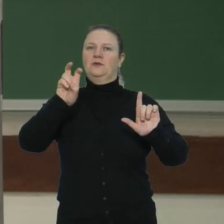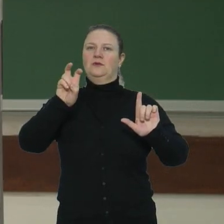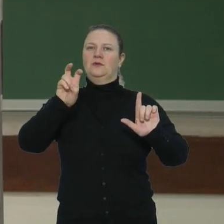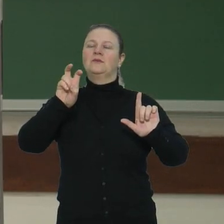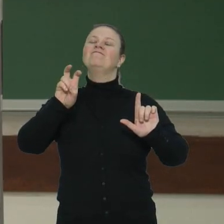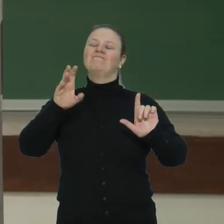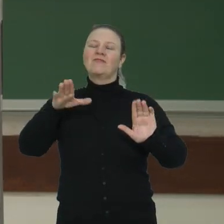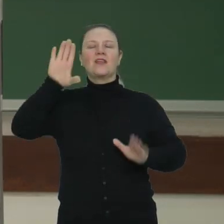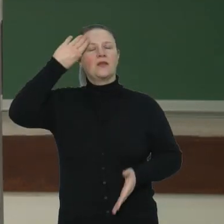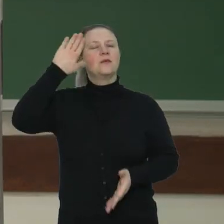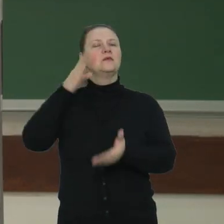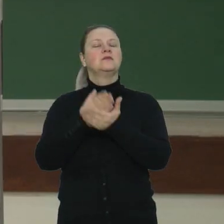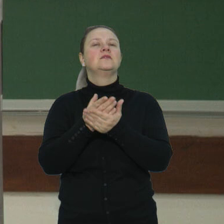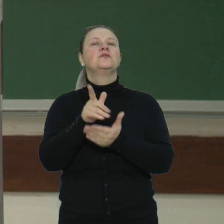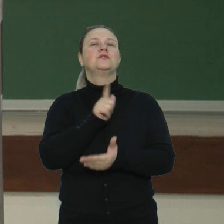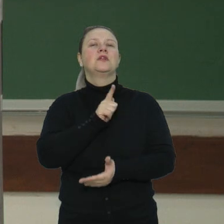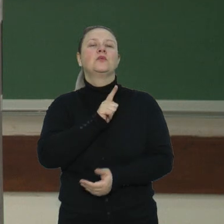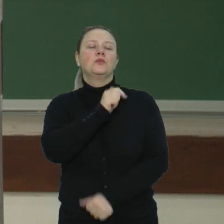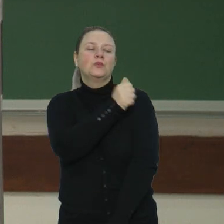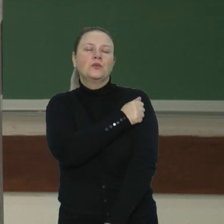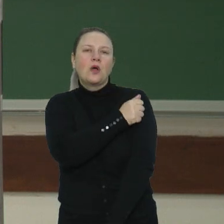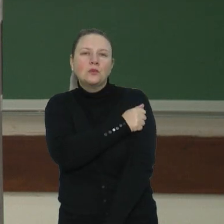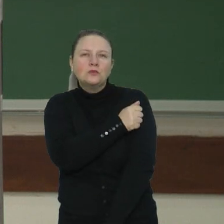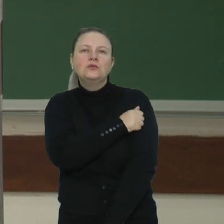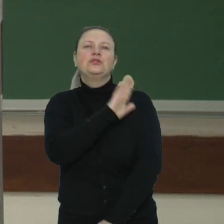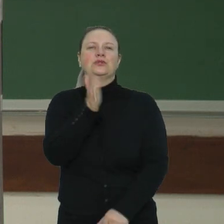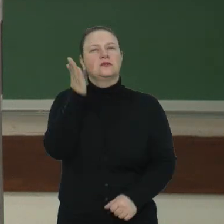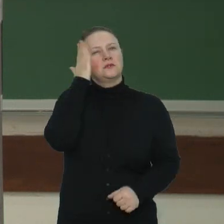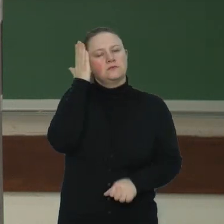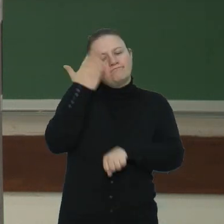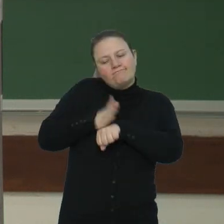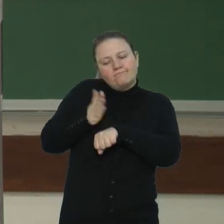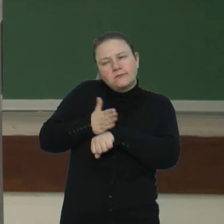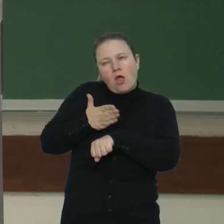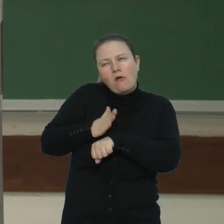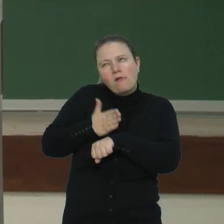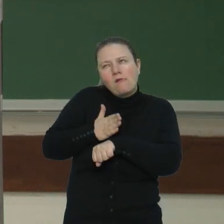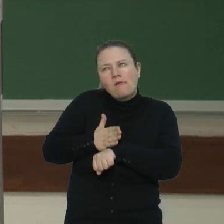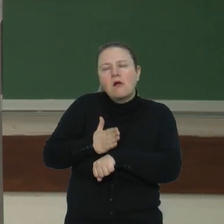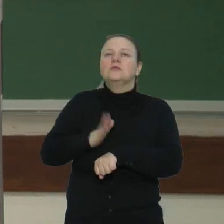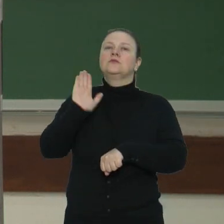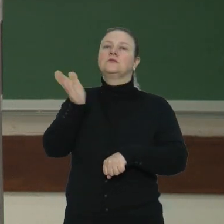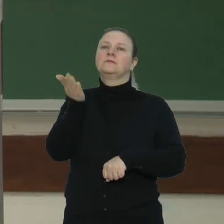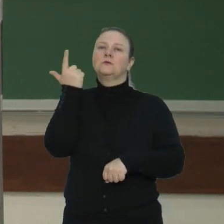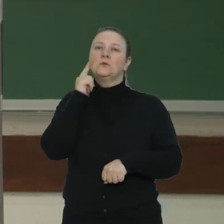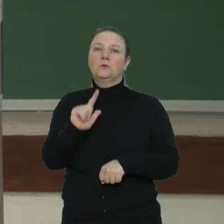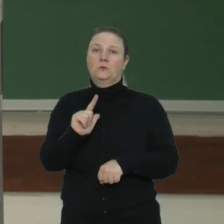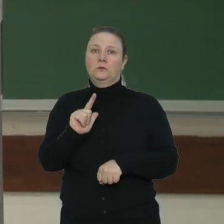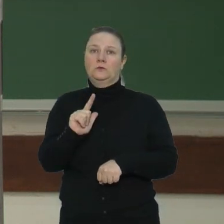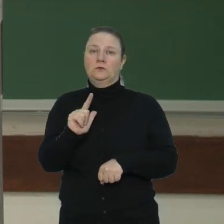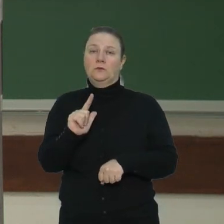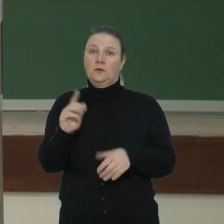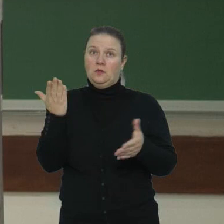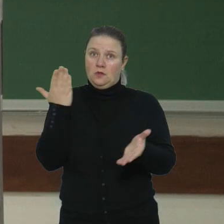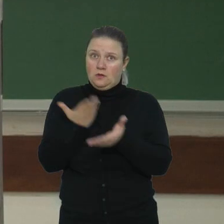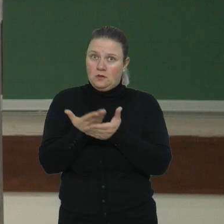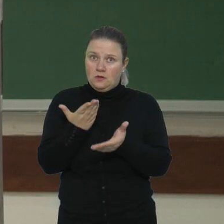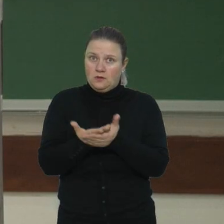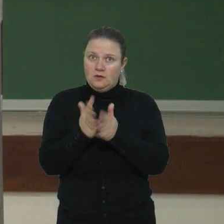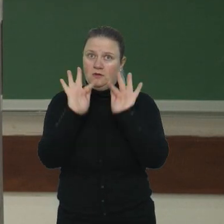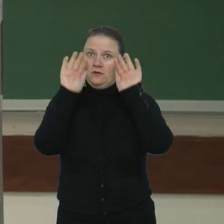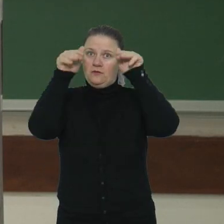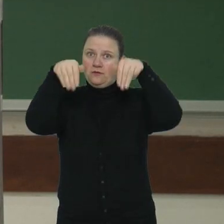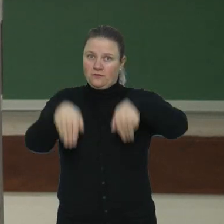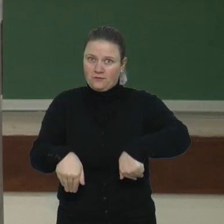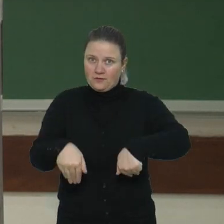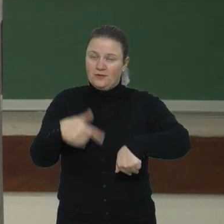mas verifiquem que pode, né? Raciocínio lógico, raciocínio mental. Pode usar o módulo para resolver isso também. A nossa aula de hoje chegou ao fim e